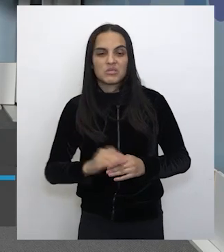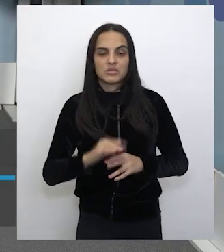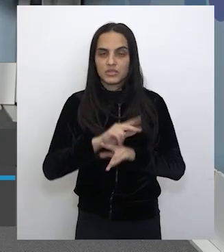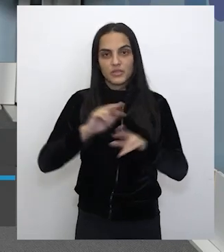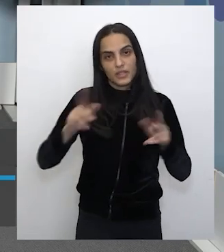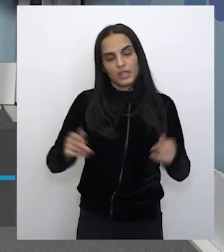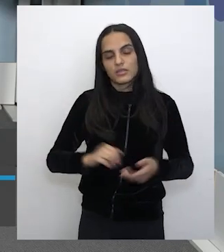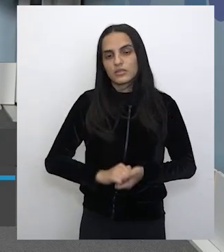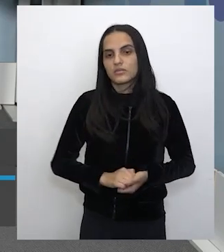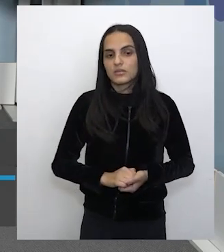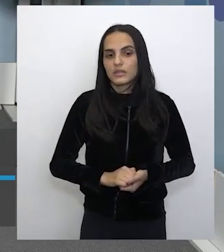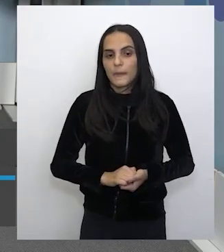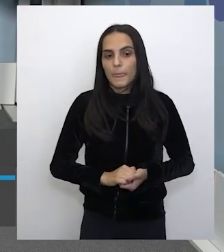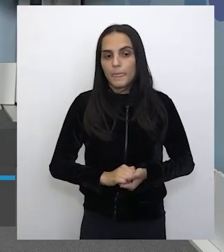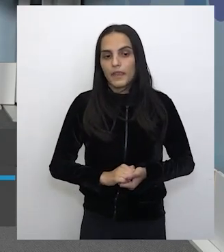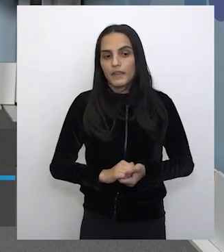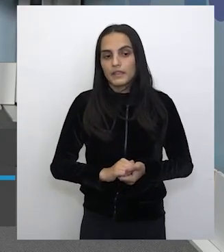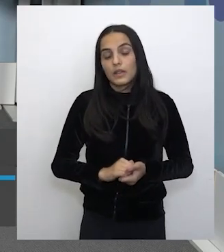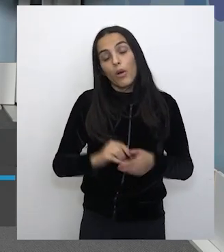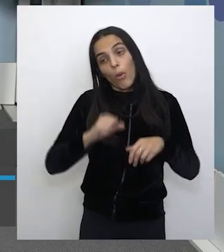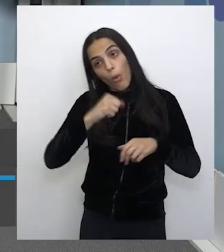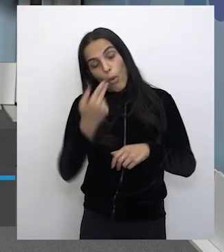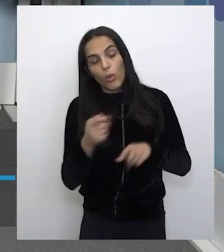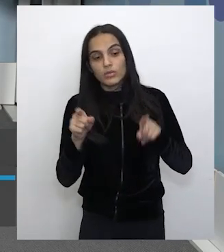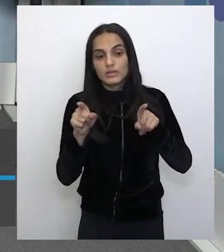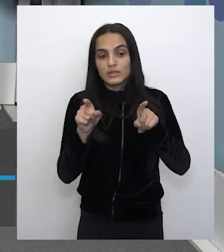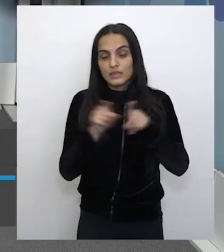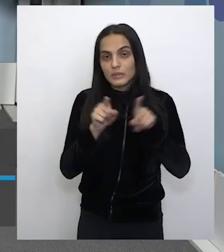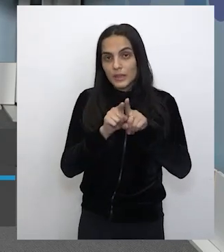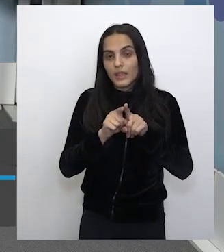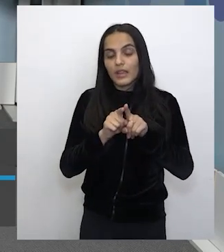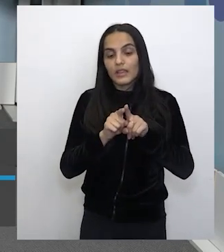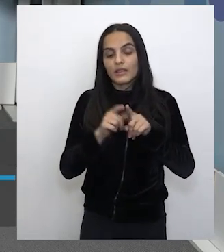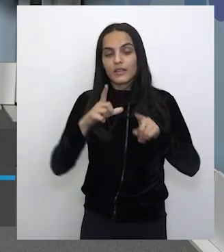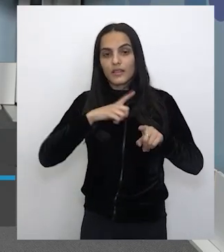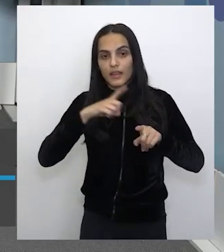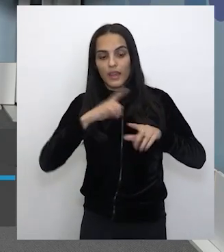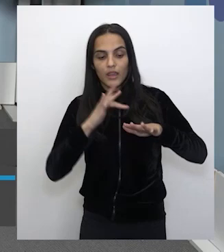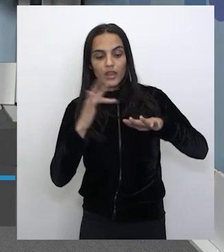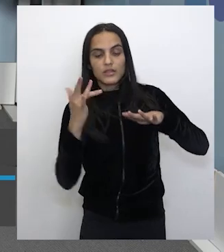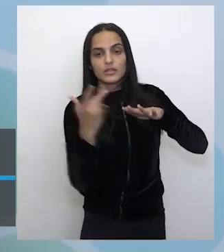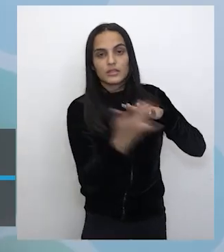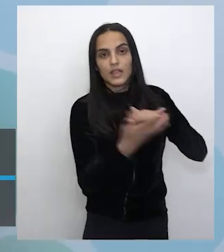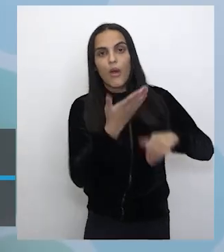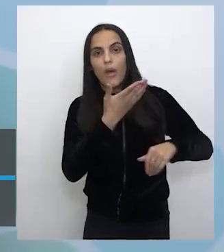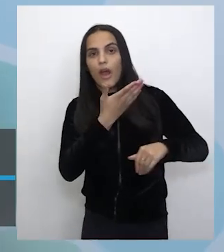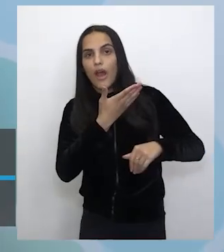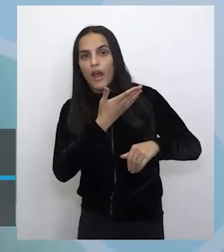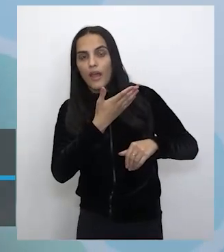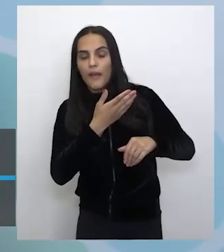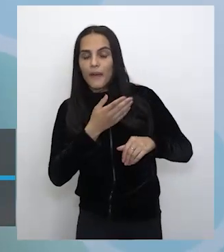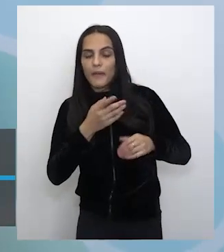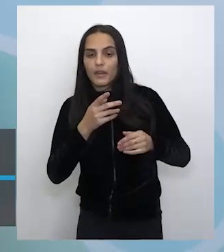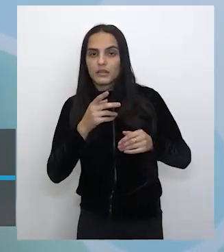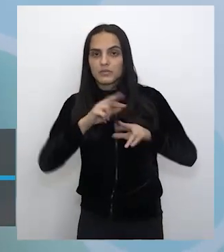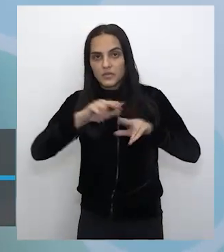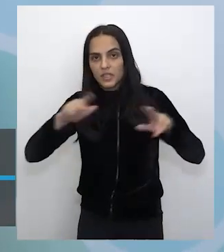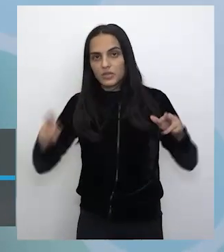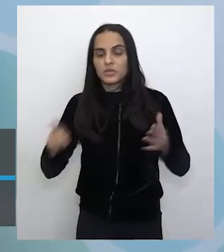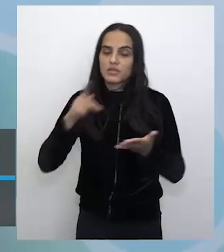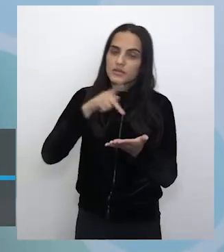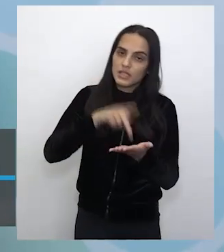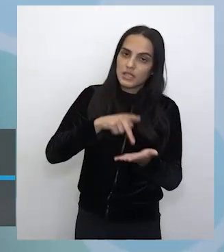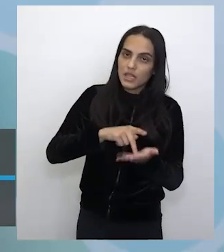coisa verdadeira. Aliás, verdade até demais, né? E esse, às vezes, é o problema, né? O que você pode mostrar, ou até onde você tem que se mostrar